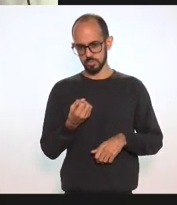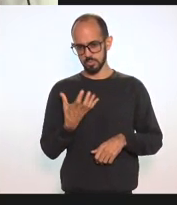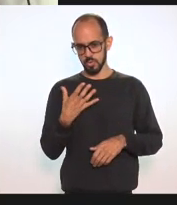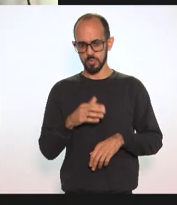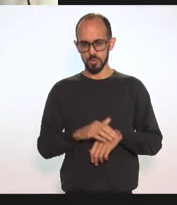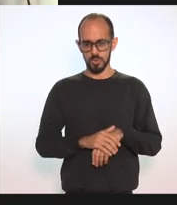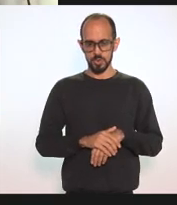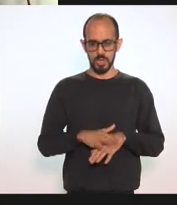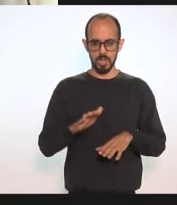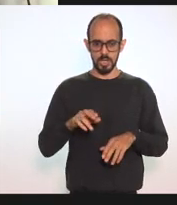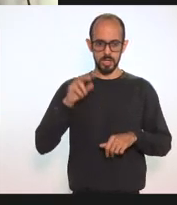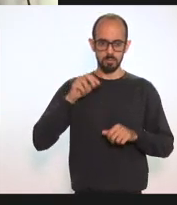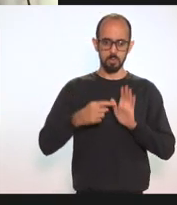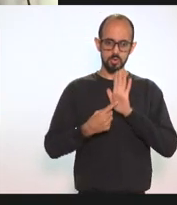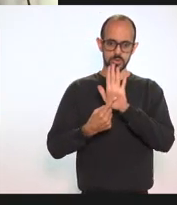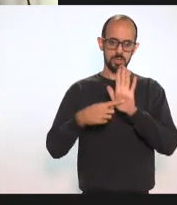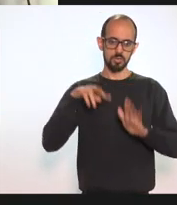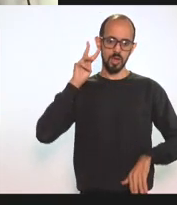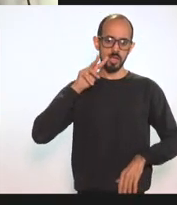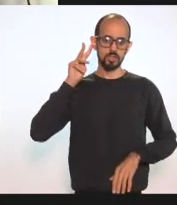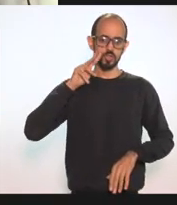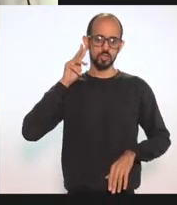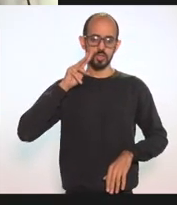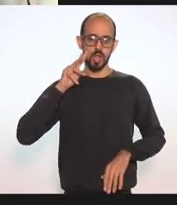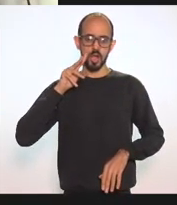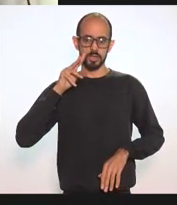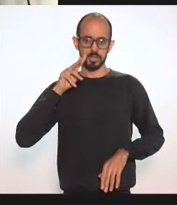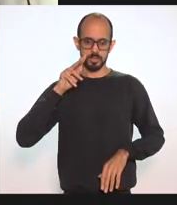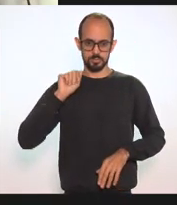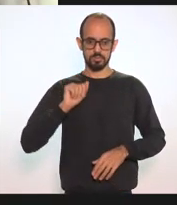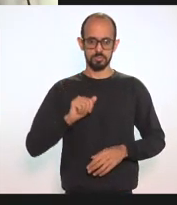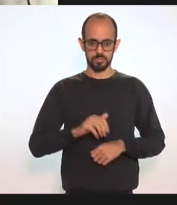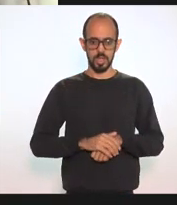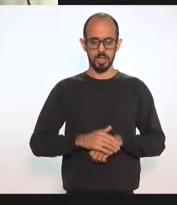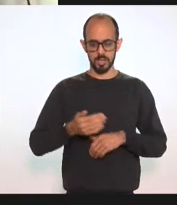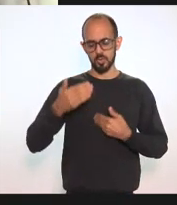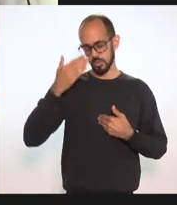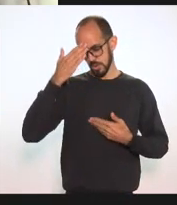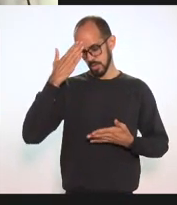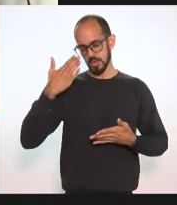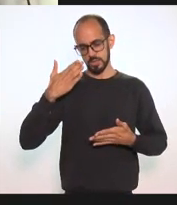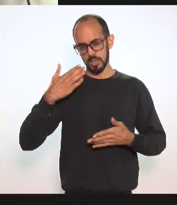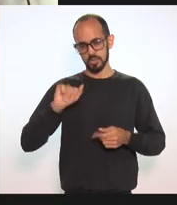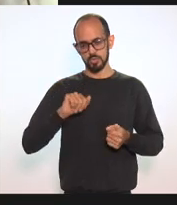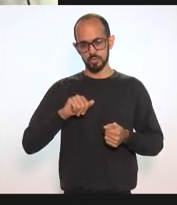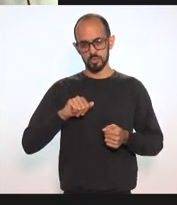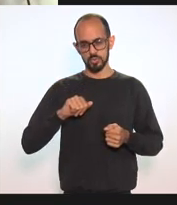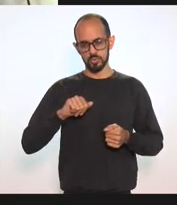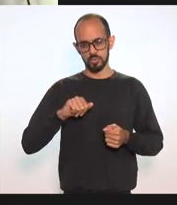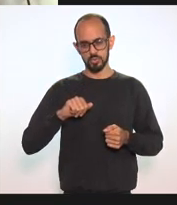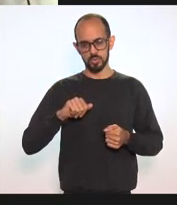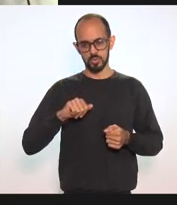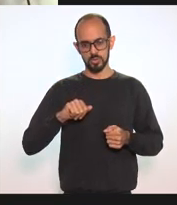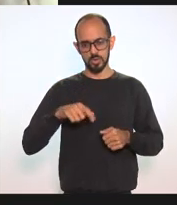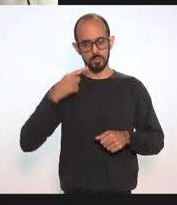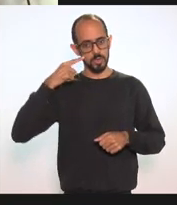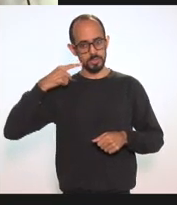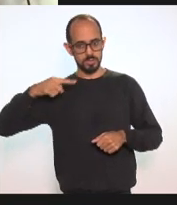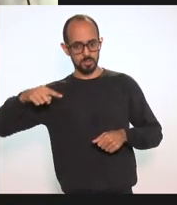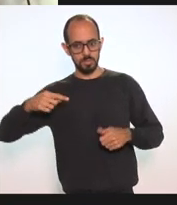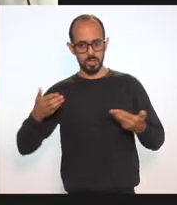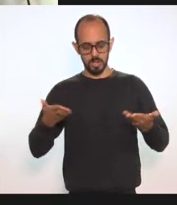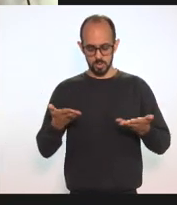minha história. E eu comentei ontem com a Mônica que eu acabei de fazer um teste também suave na circulação busca essa semana